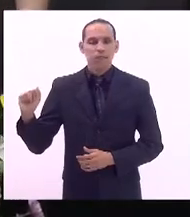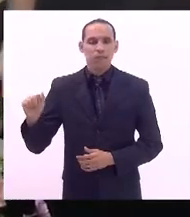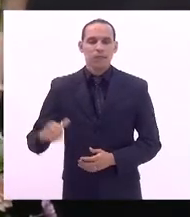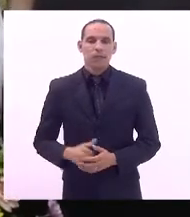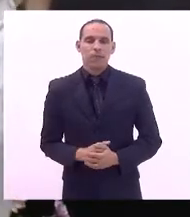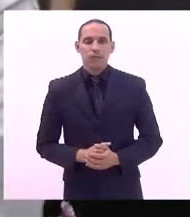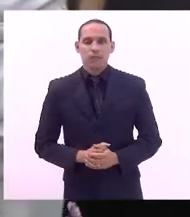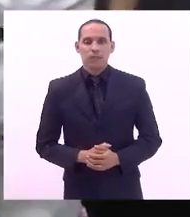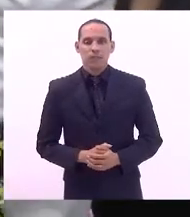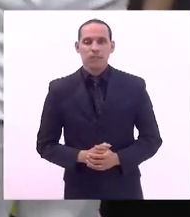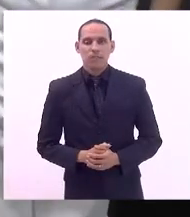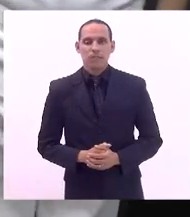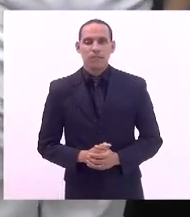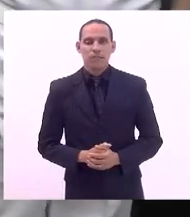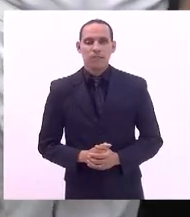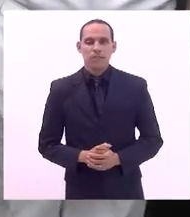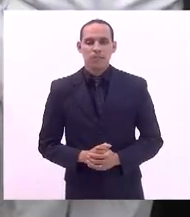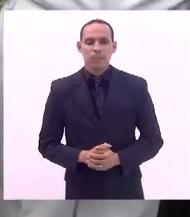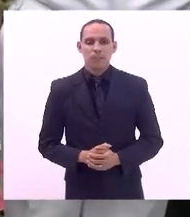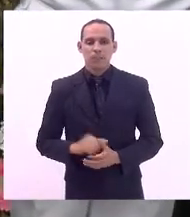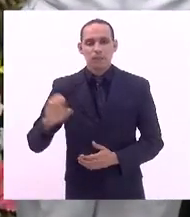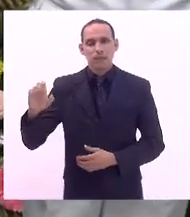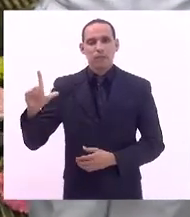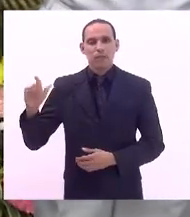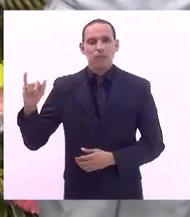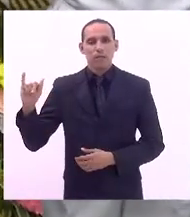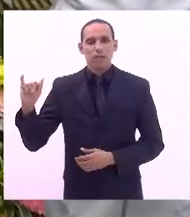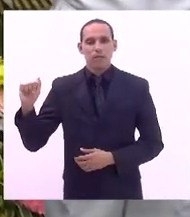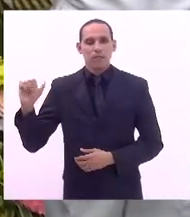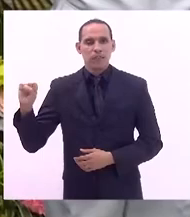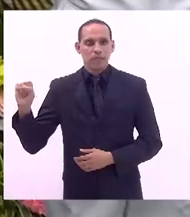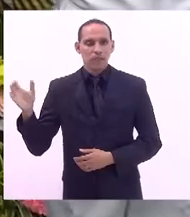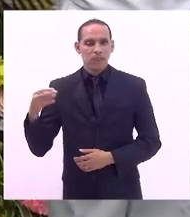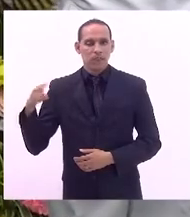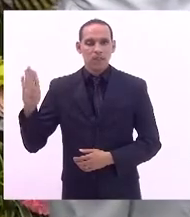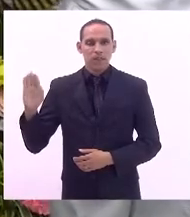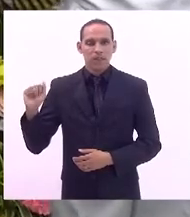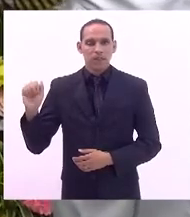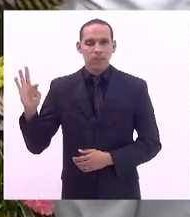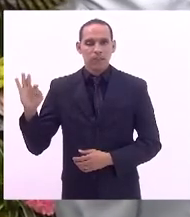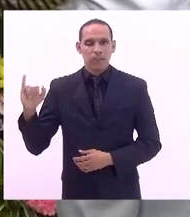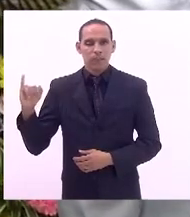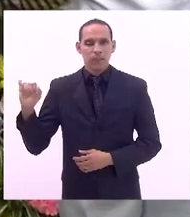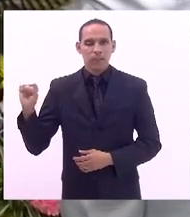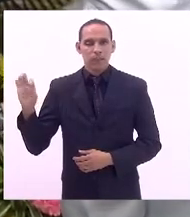E aí O Elias Batista Nogueira